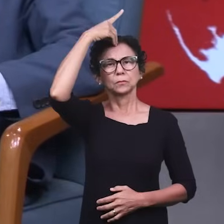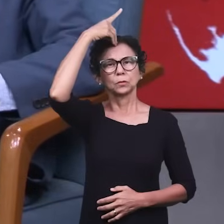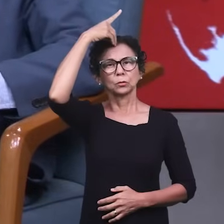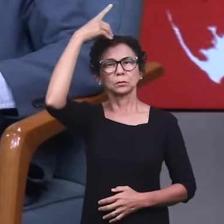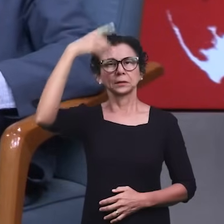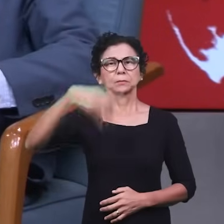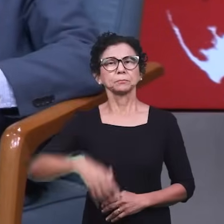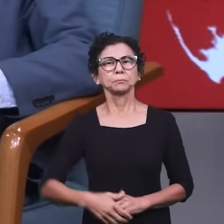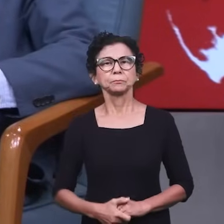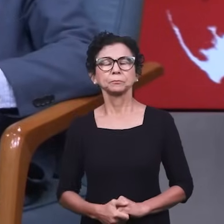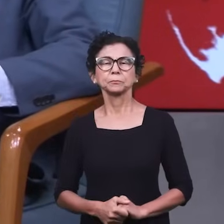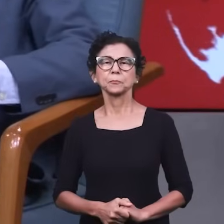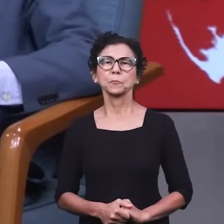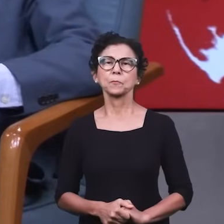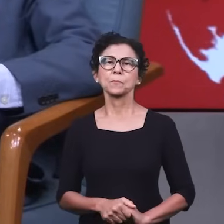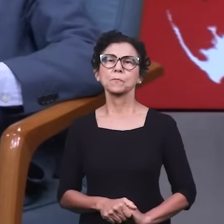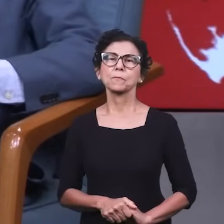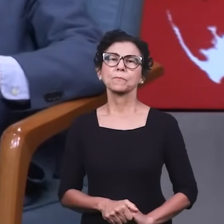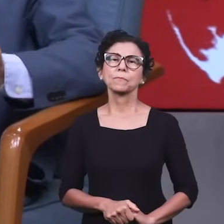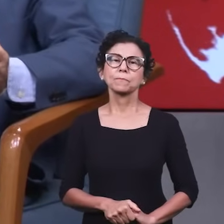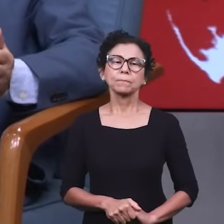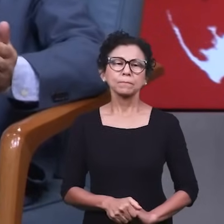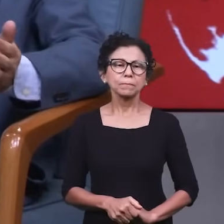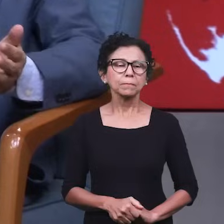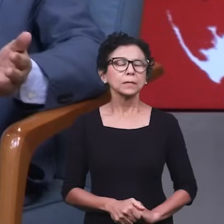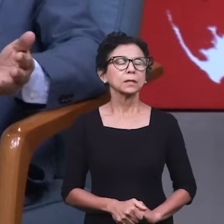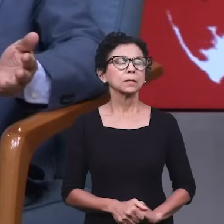espirituais. E é isso que é